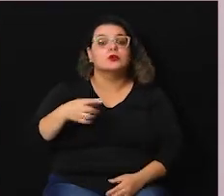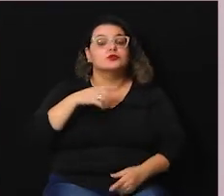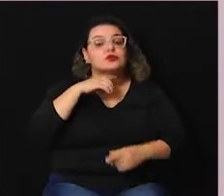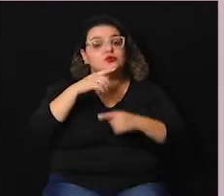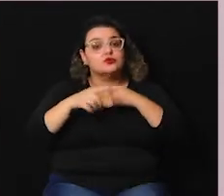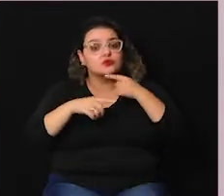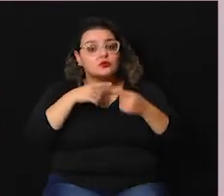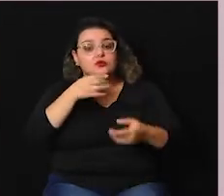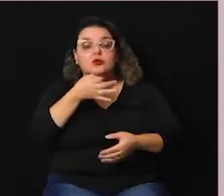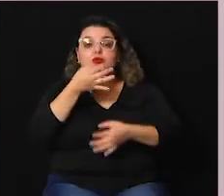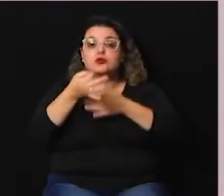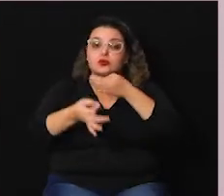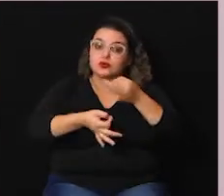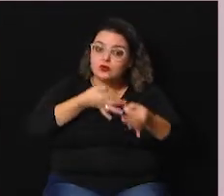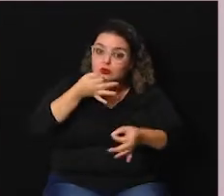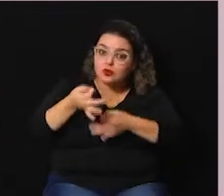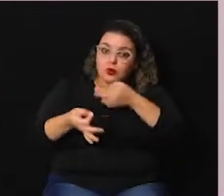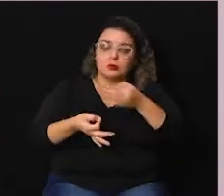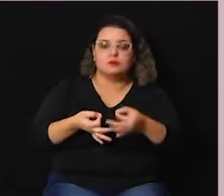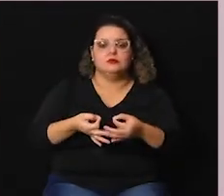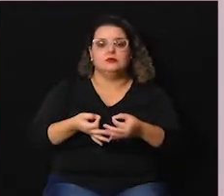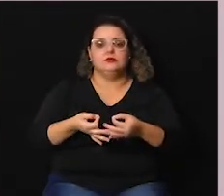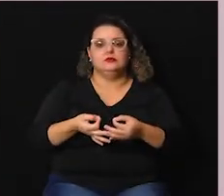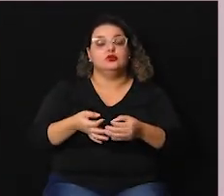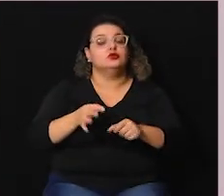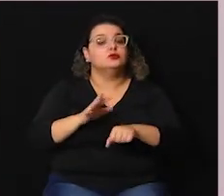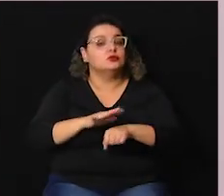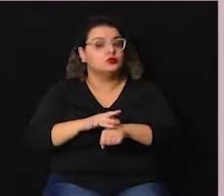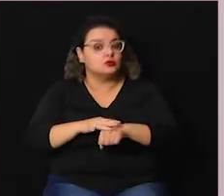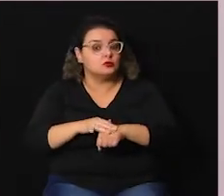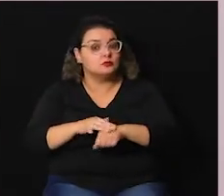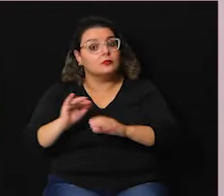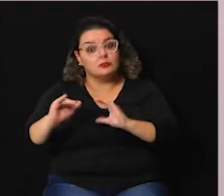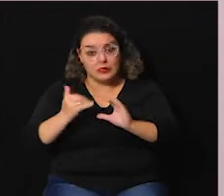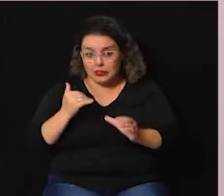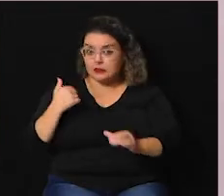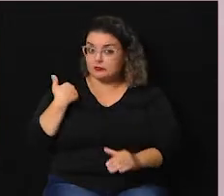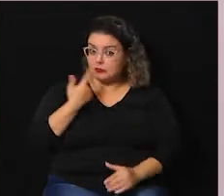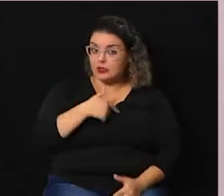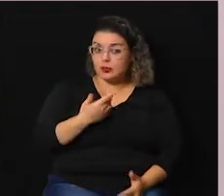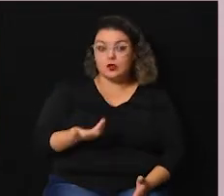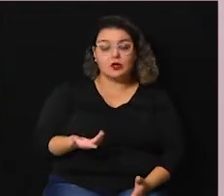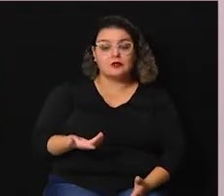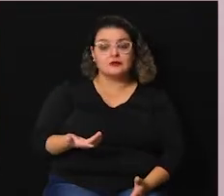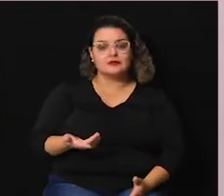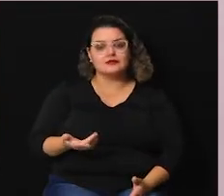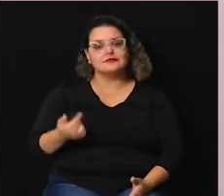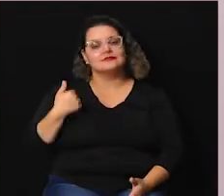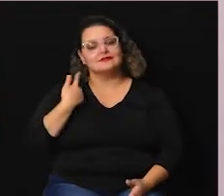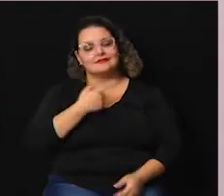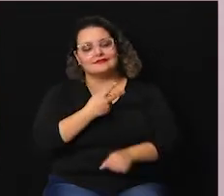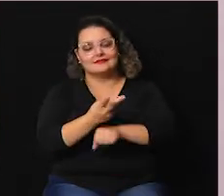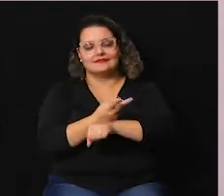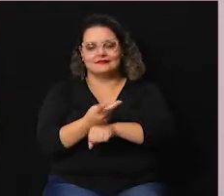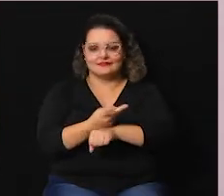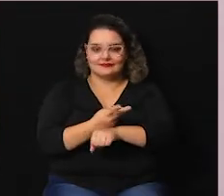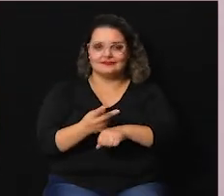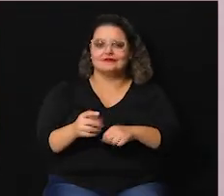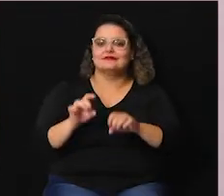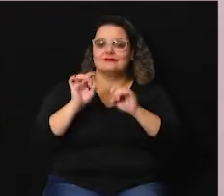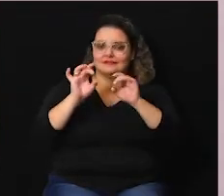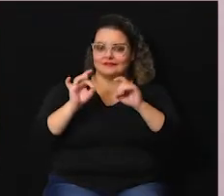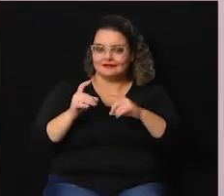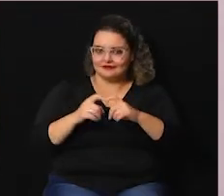tiver alguma sugestão, alguma dúvida sobre alguma doença, manda uma mensagem para a gente que nós vamos atrás de um especialista